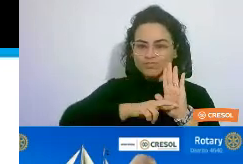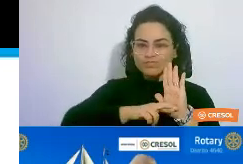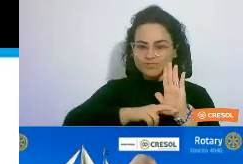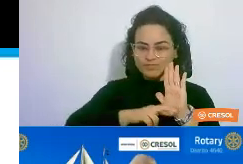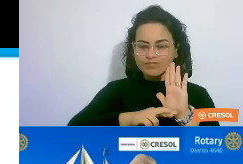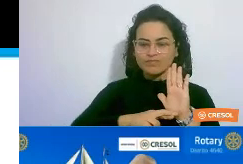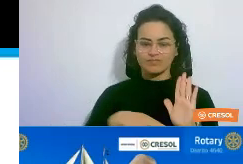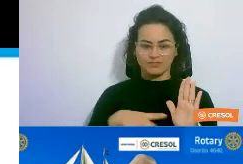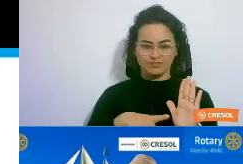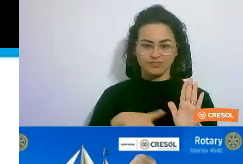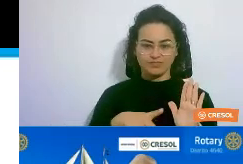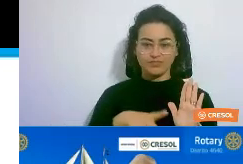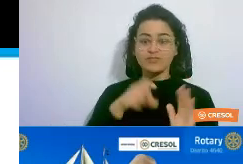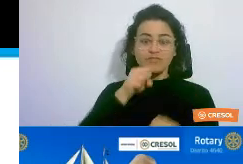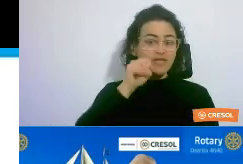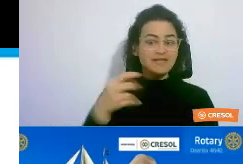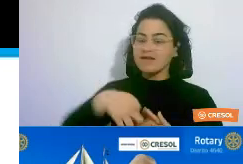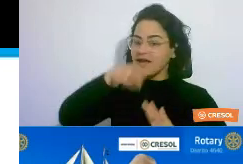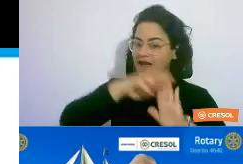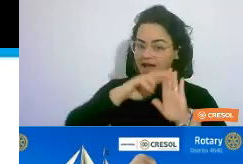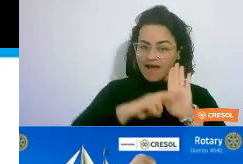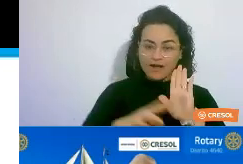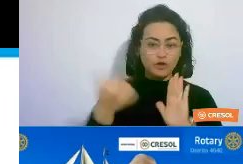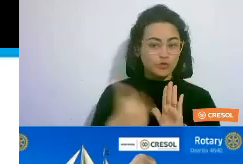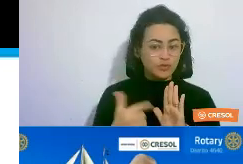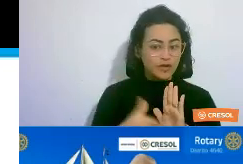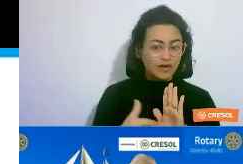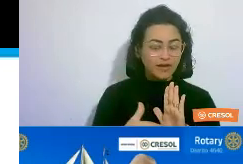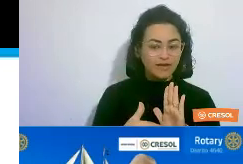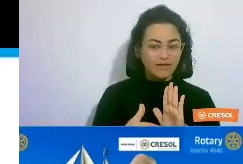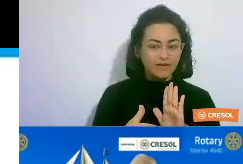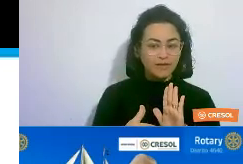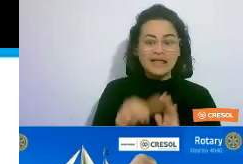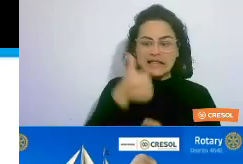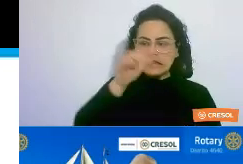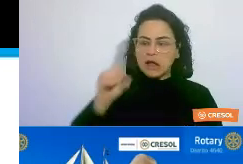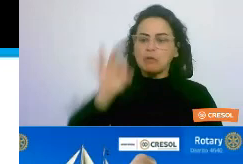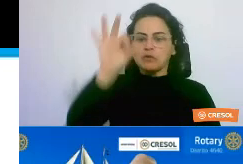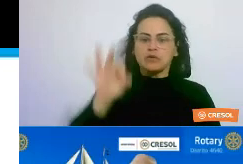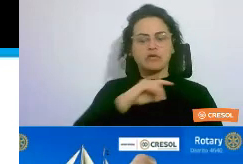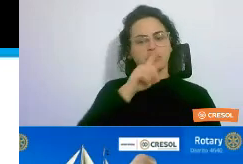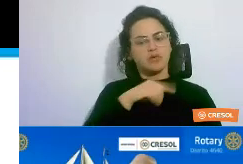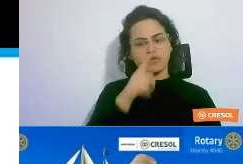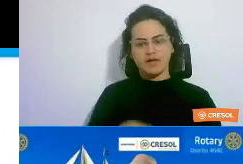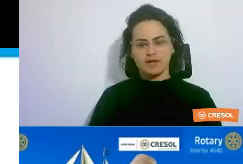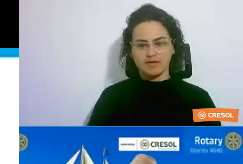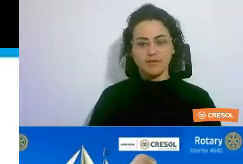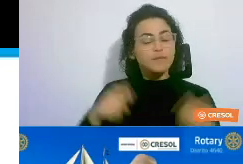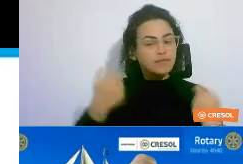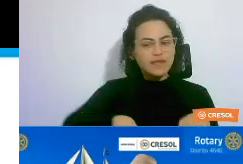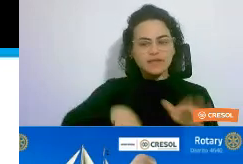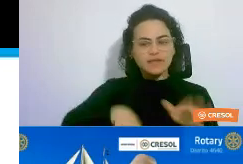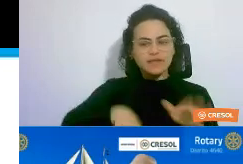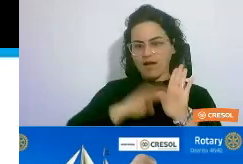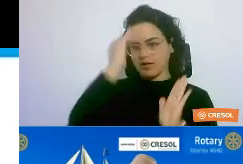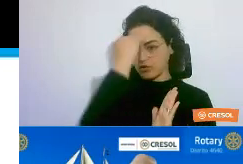colocarmos regras, nós não vamos nunca conseguir fazer com que as coisas fiquem 100% assim, de uma forma que não fique